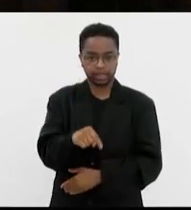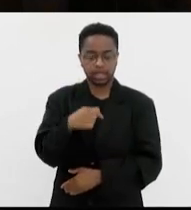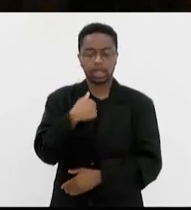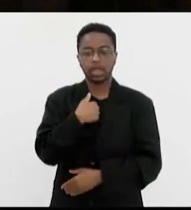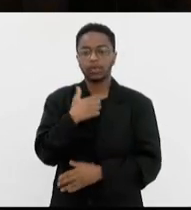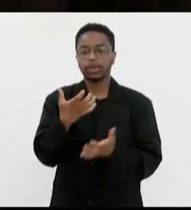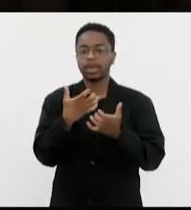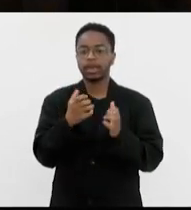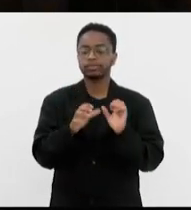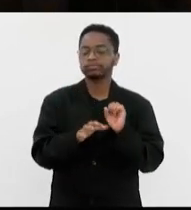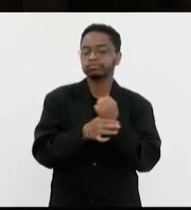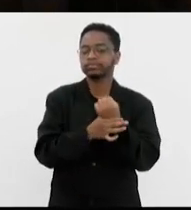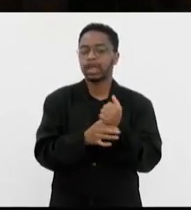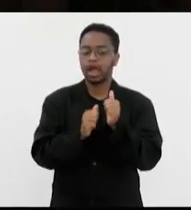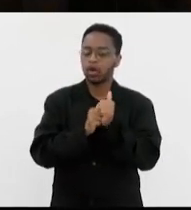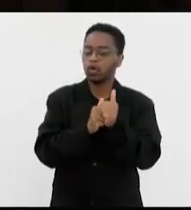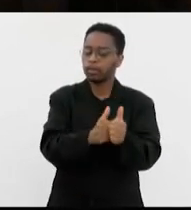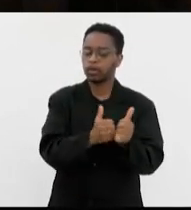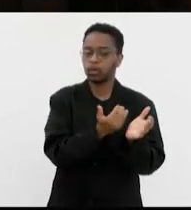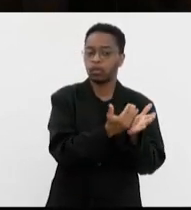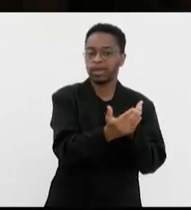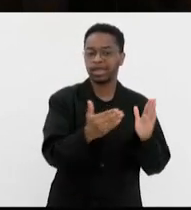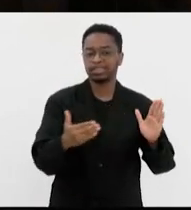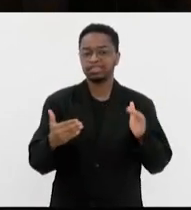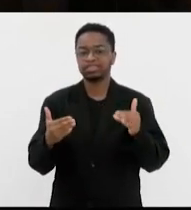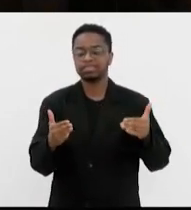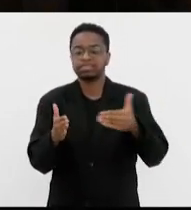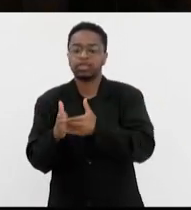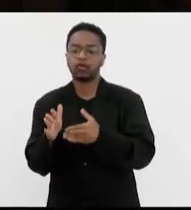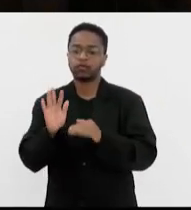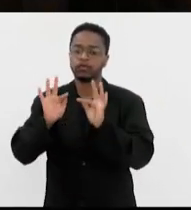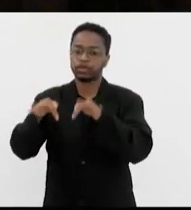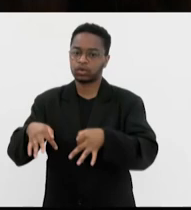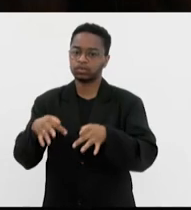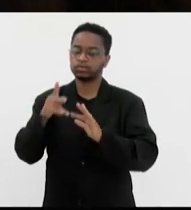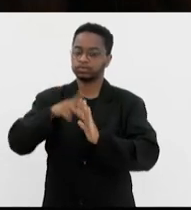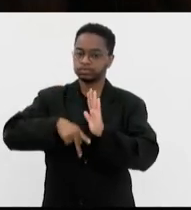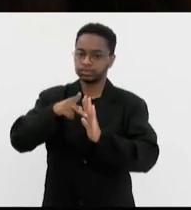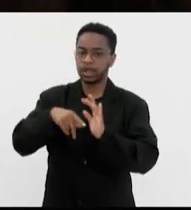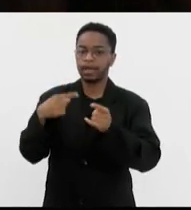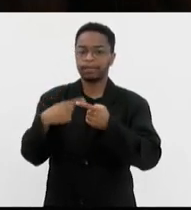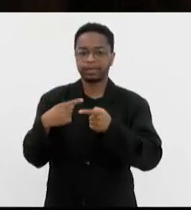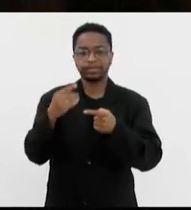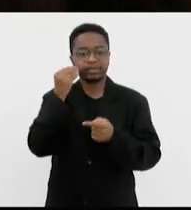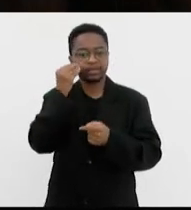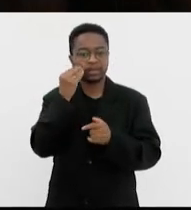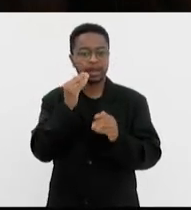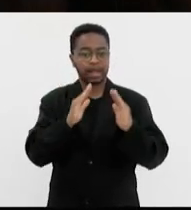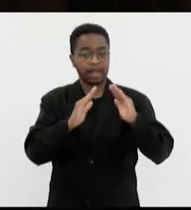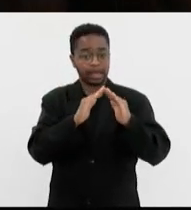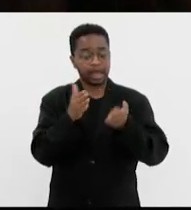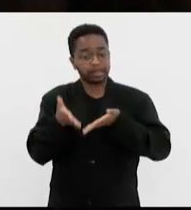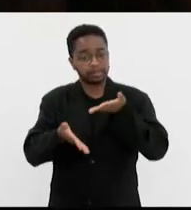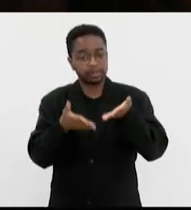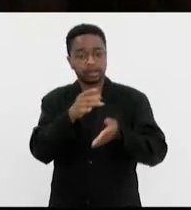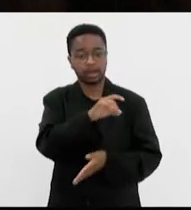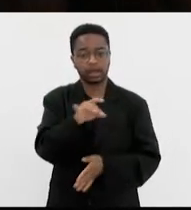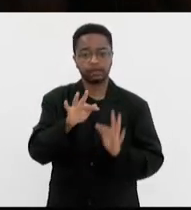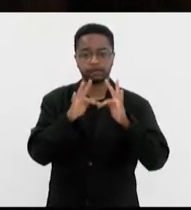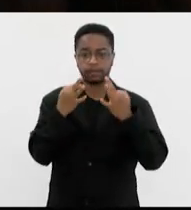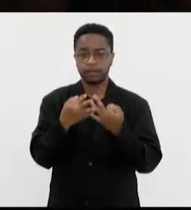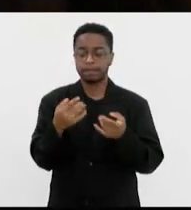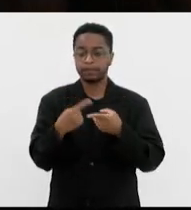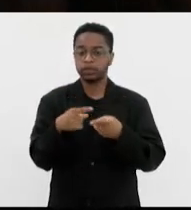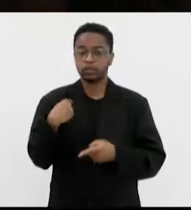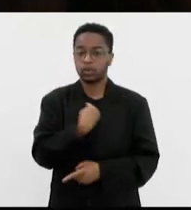Garantir um acompanhamento do início ao fim do projeto para que as unidades realmente atendam às famílias. A gente não pode mais passar,